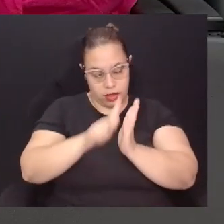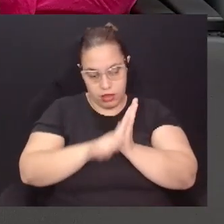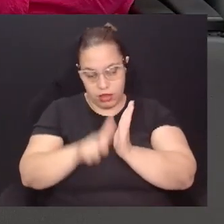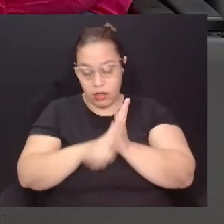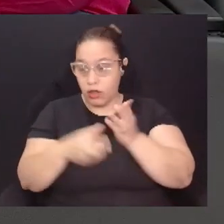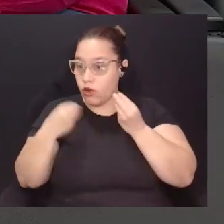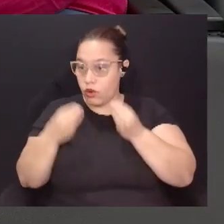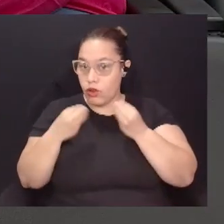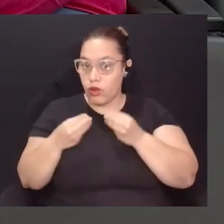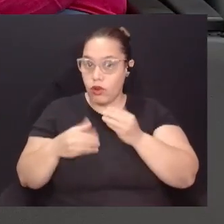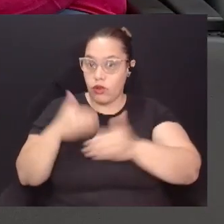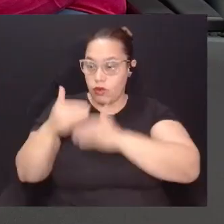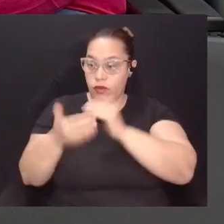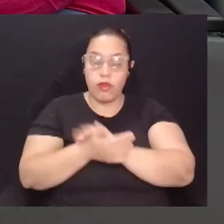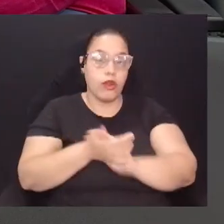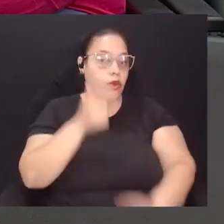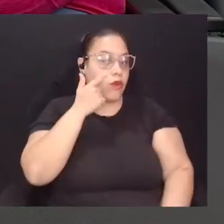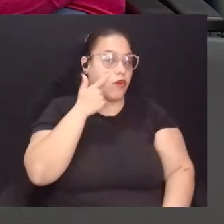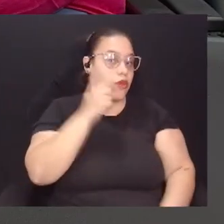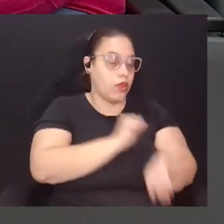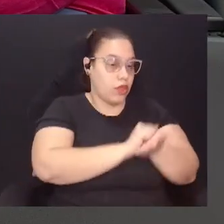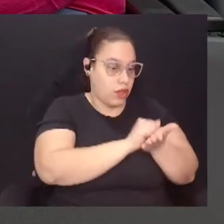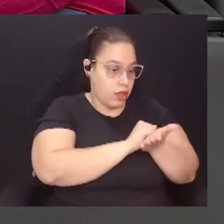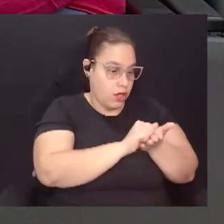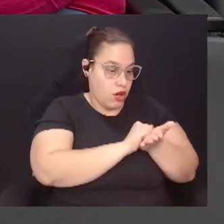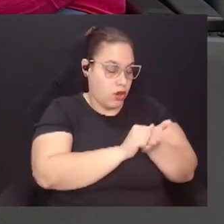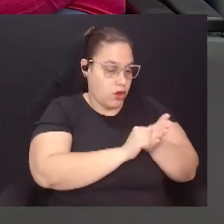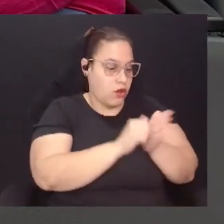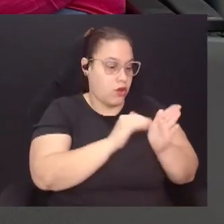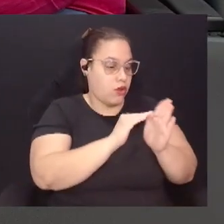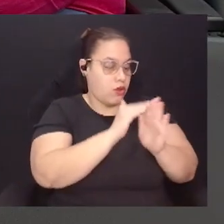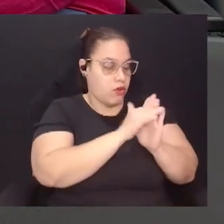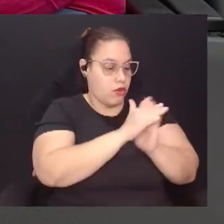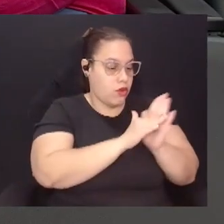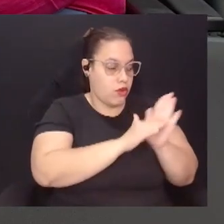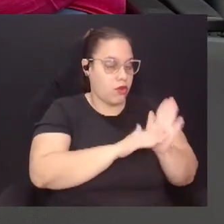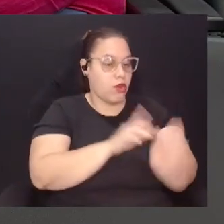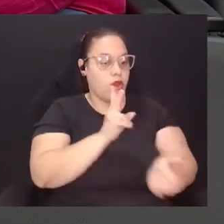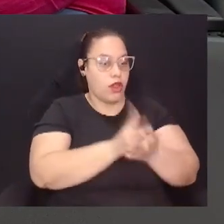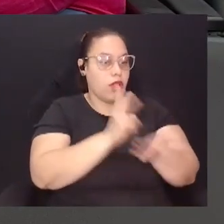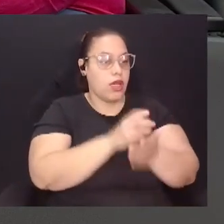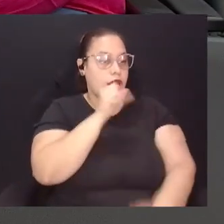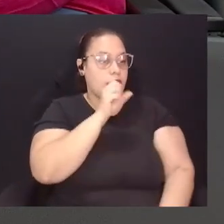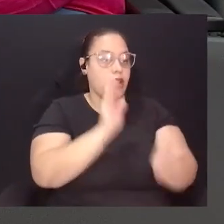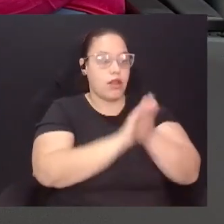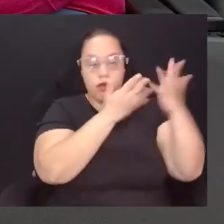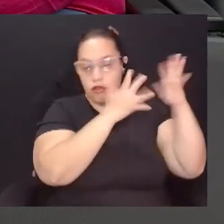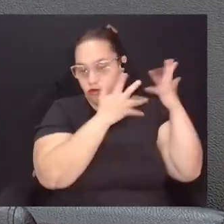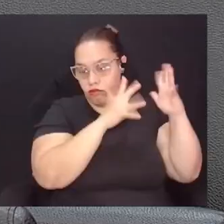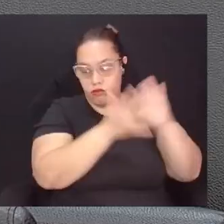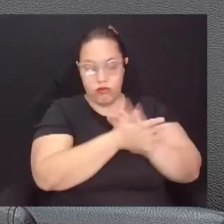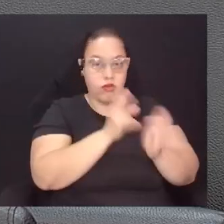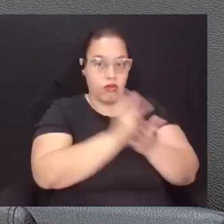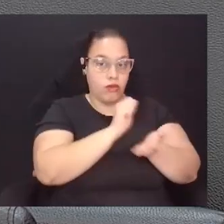funciona, vereadora? Como que vai ser esse processo? A lavagem da escadaria acontece sempre no sábado de Aleluia, né?